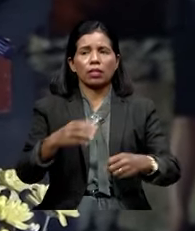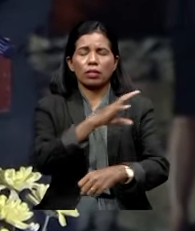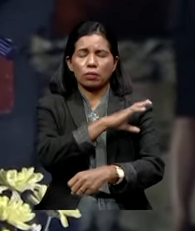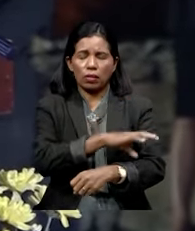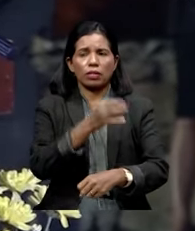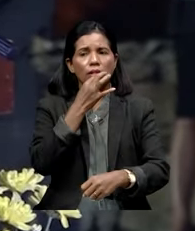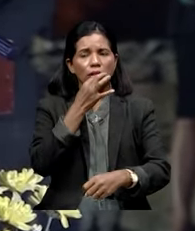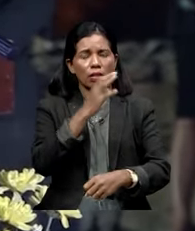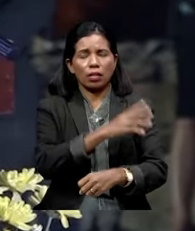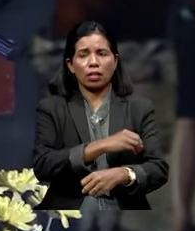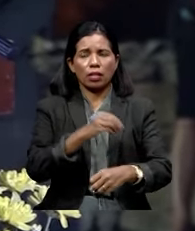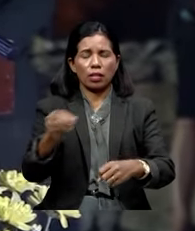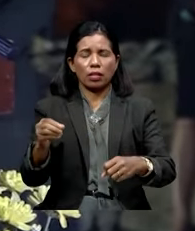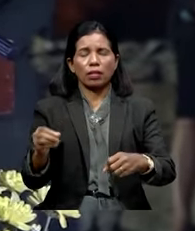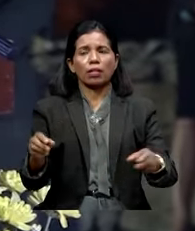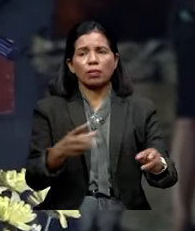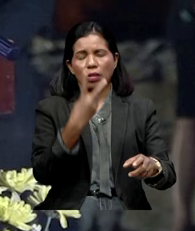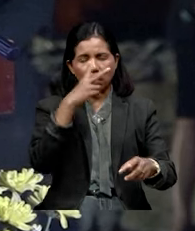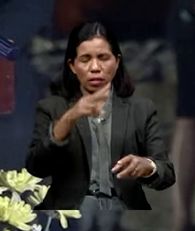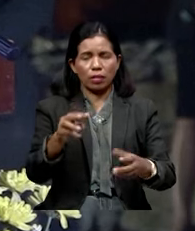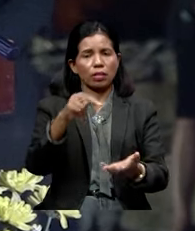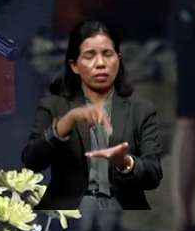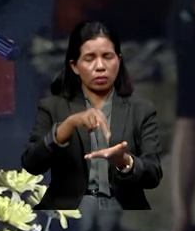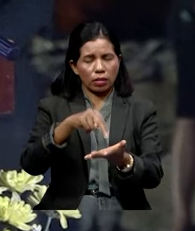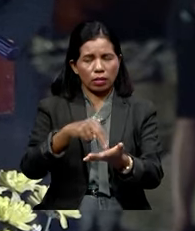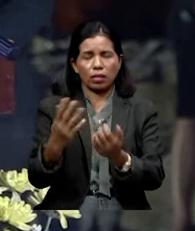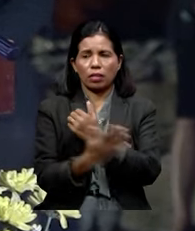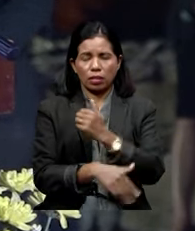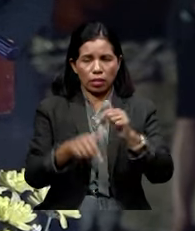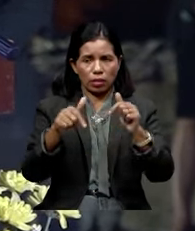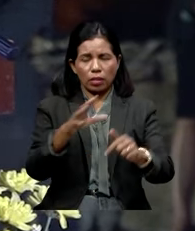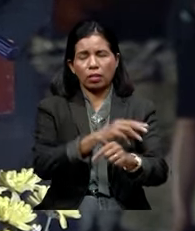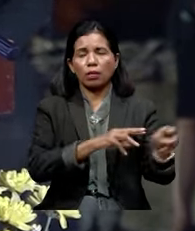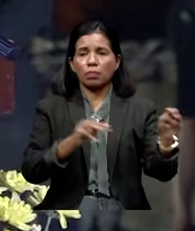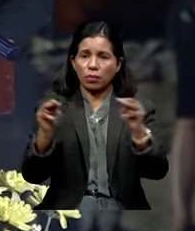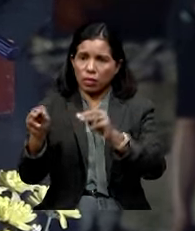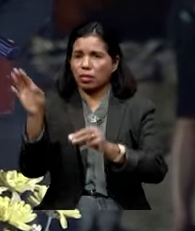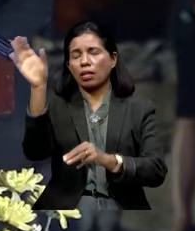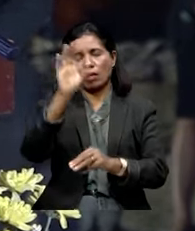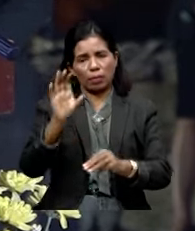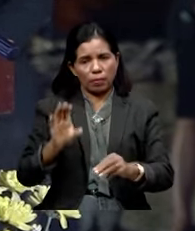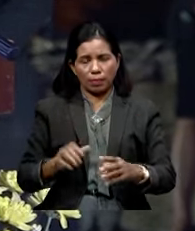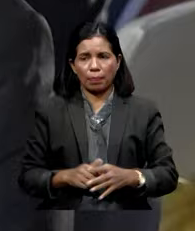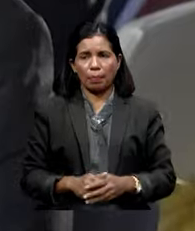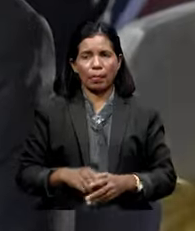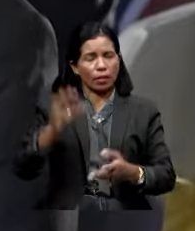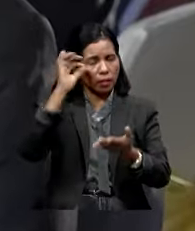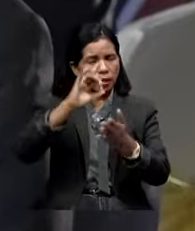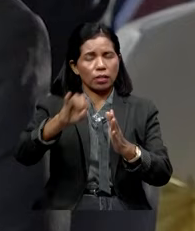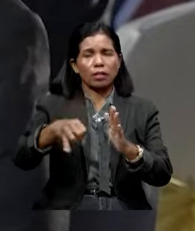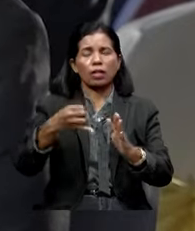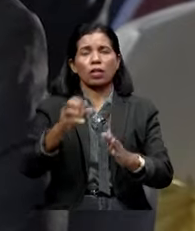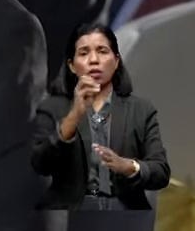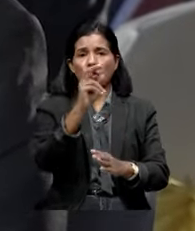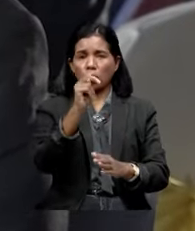alimentar e fenômenos naturais externos resultantes das mudanças climáticas. Secretário-Geral ONU António